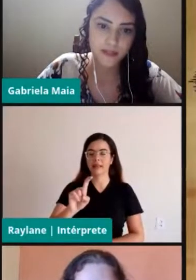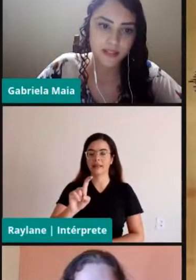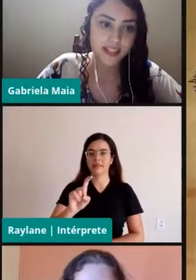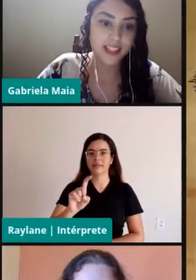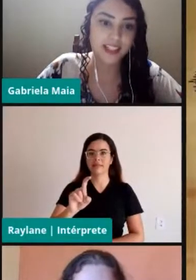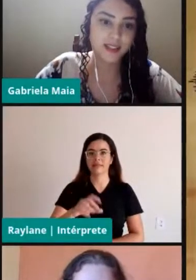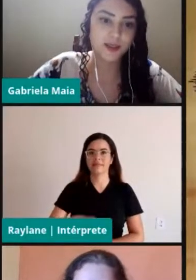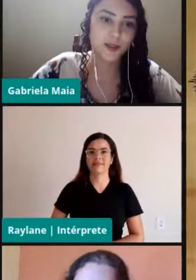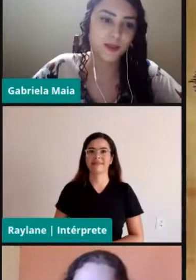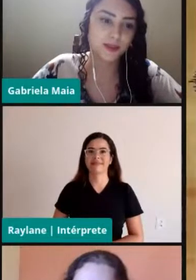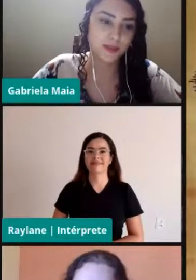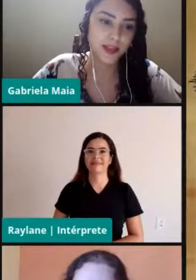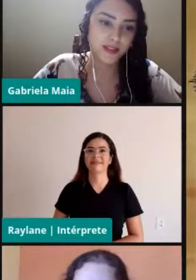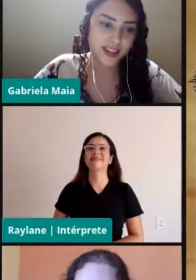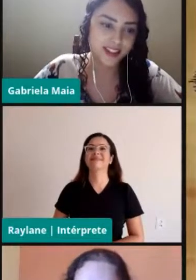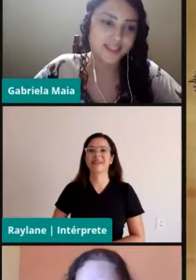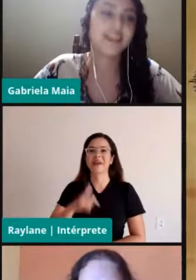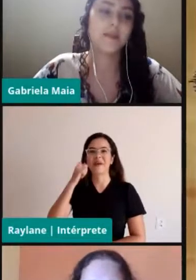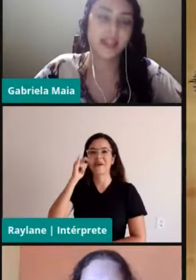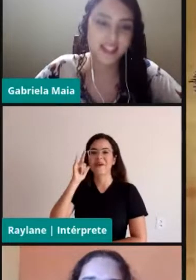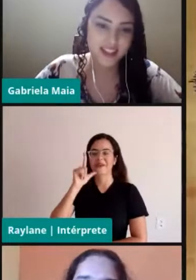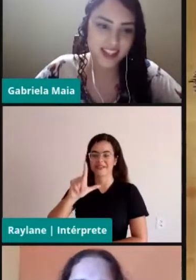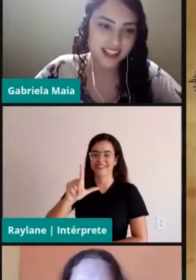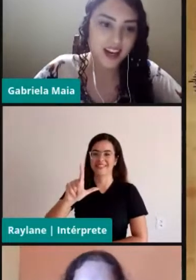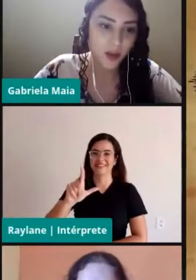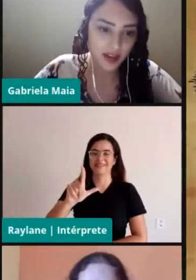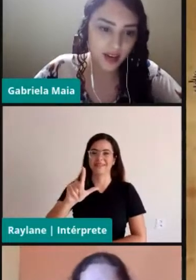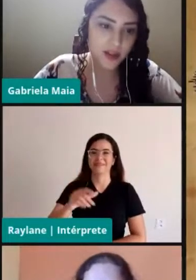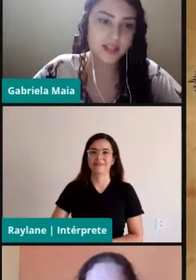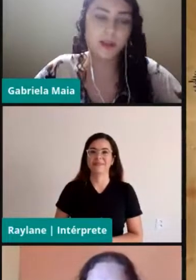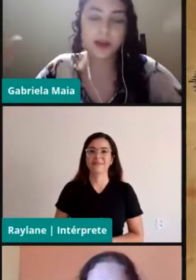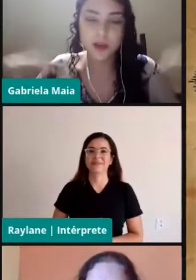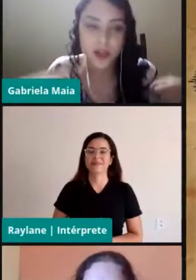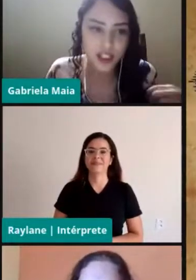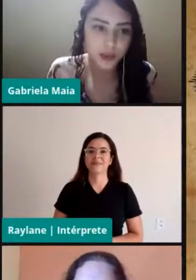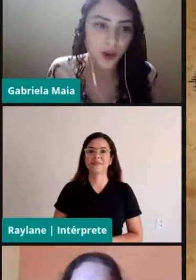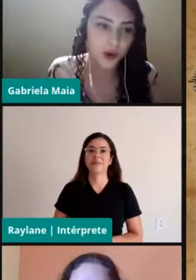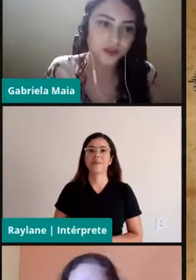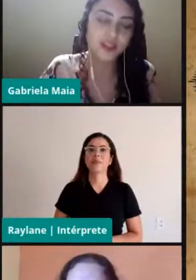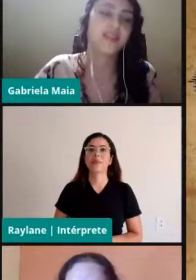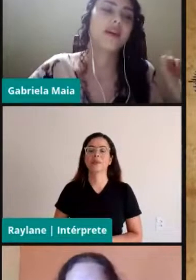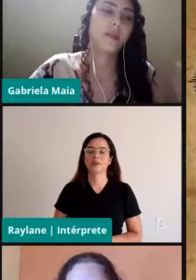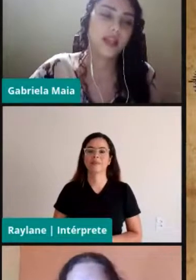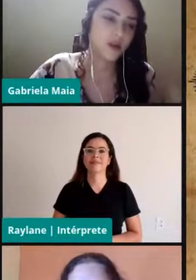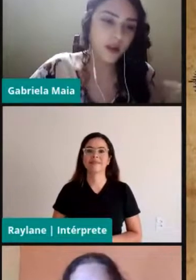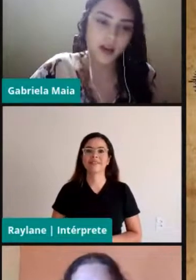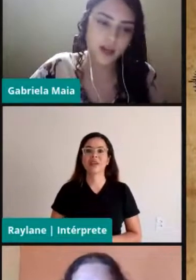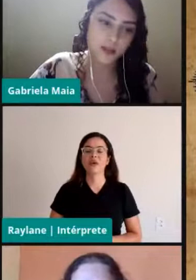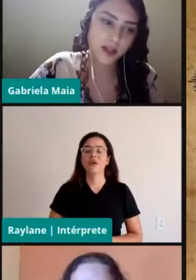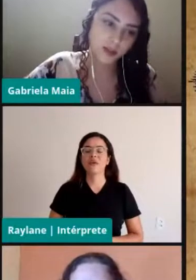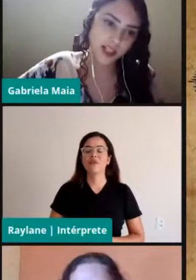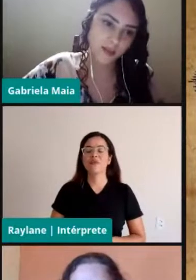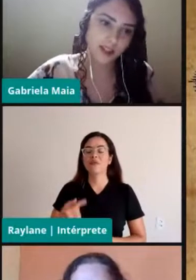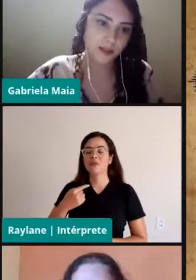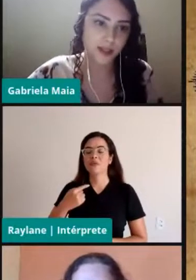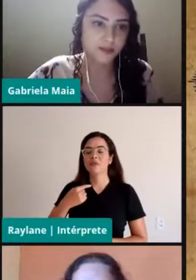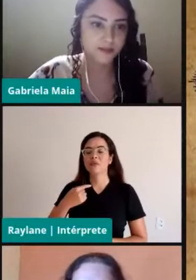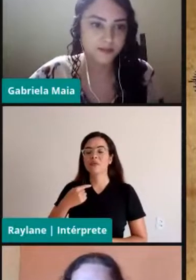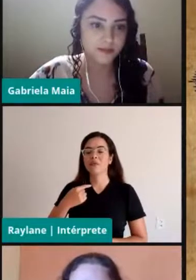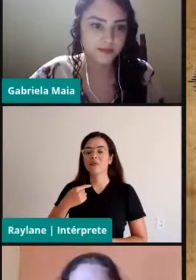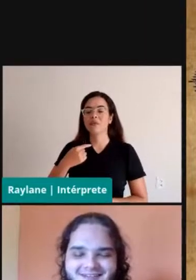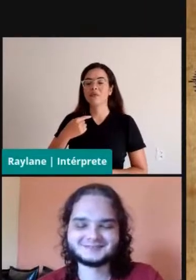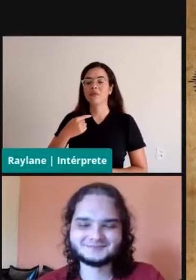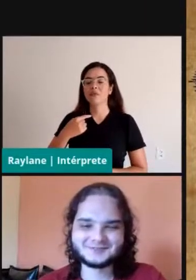Tá. Isso, perfeito. Apareceu sim. Qualquer coisa também, eu estou aqui no off, mas qualquer coisa você pode me chamar